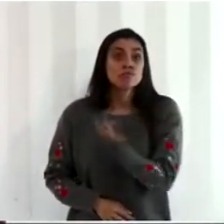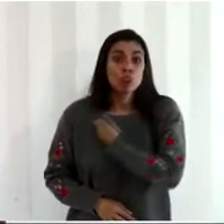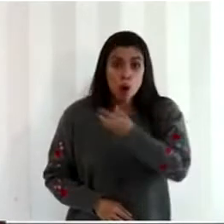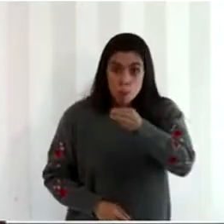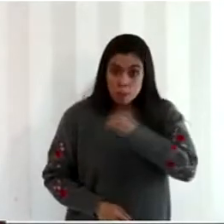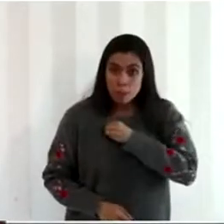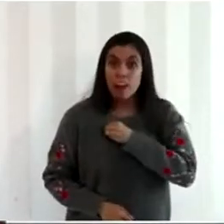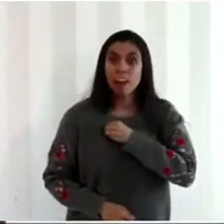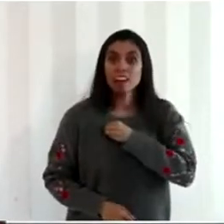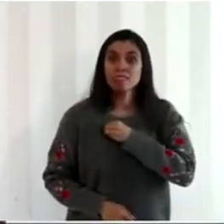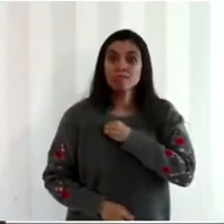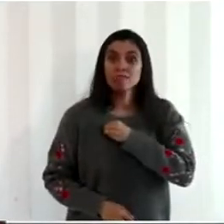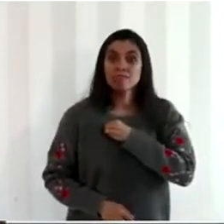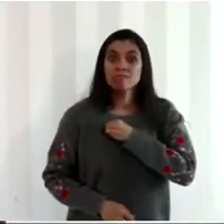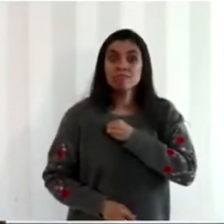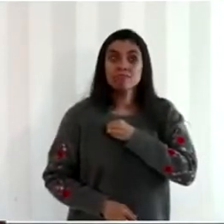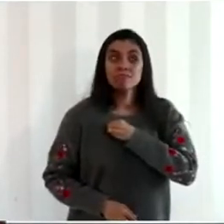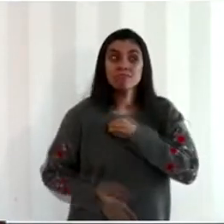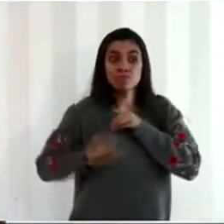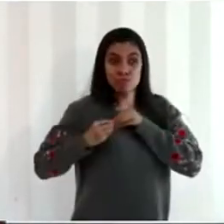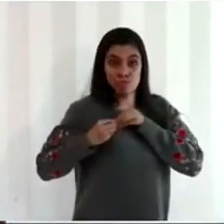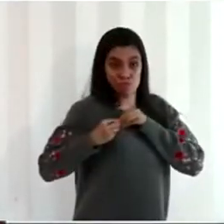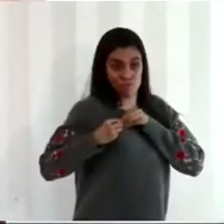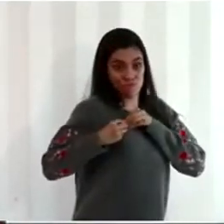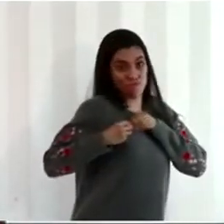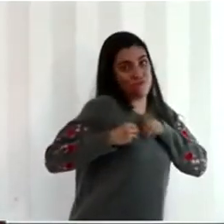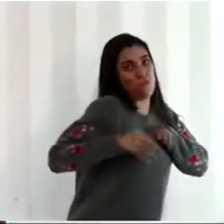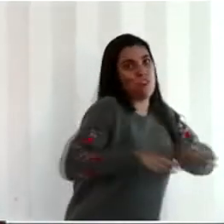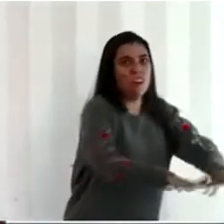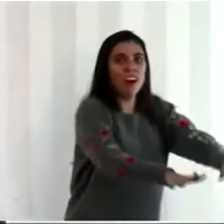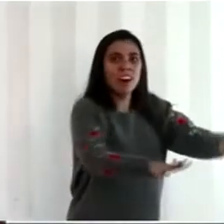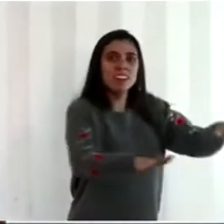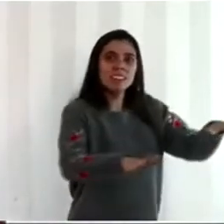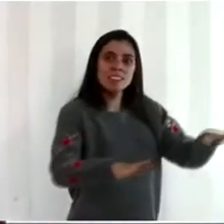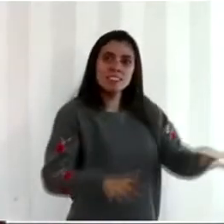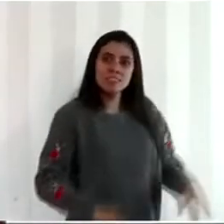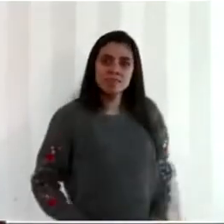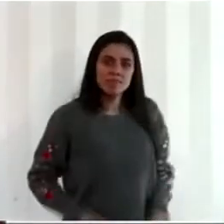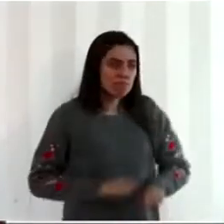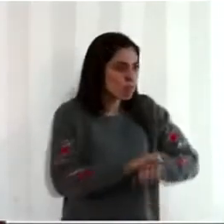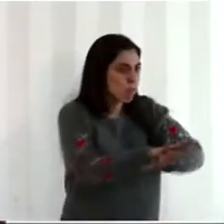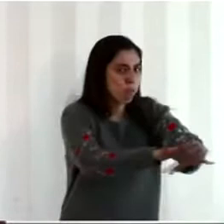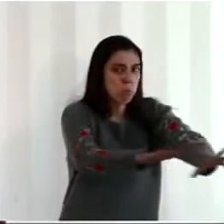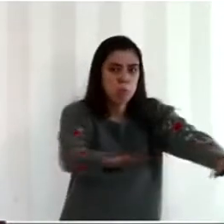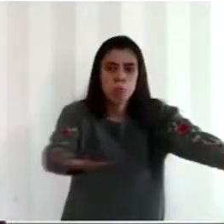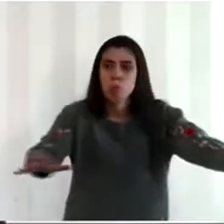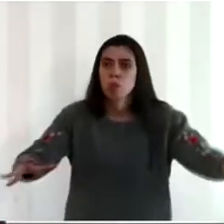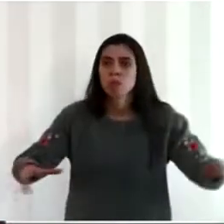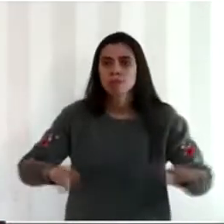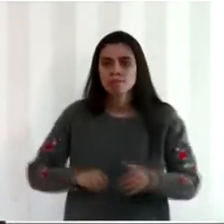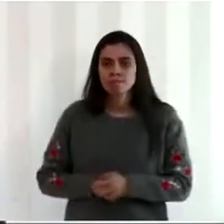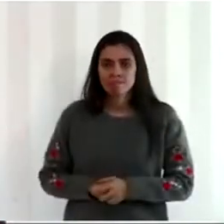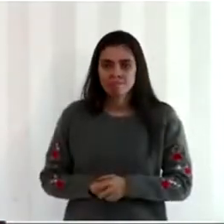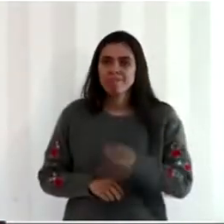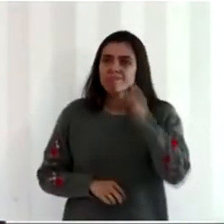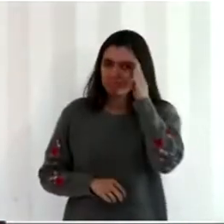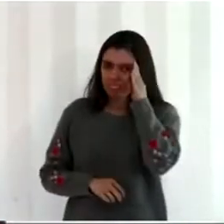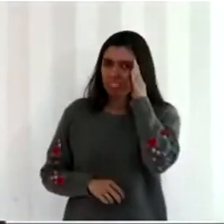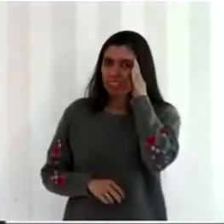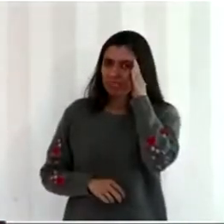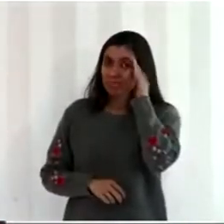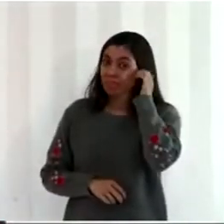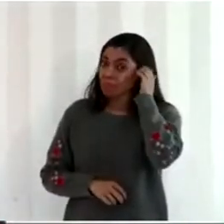nós transmitimos isso para as outras pessoas. Sobretudo quando o Senhor está se dirigindo aos